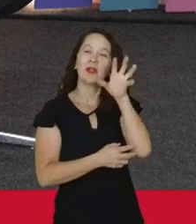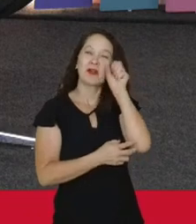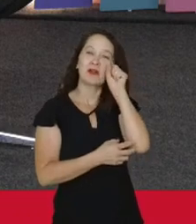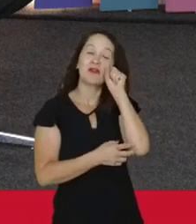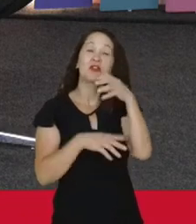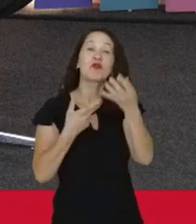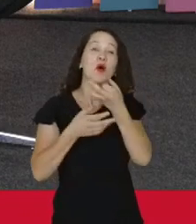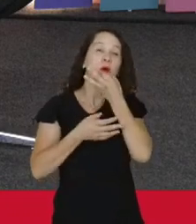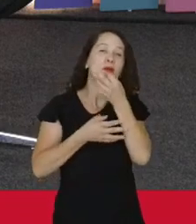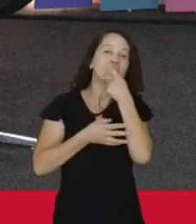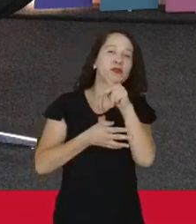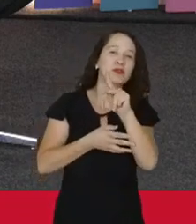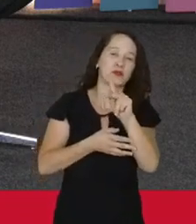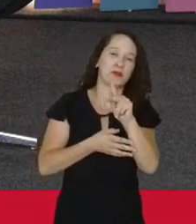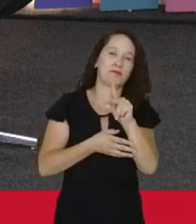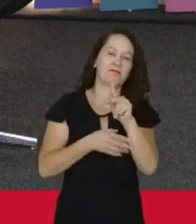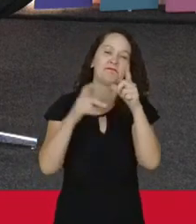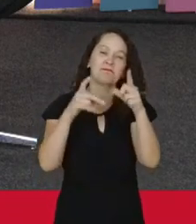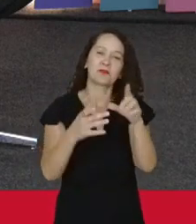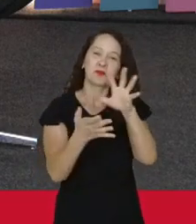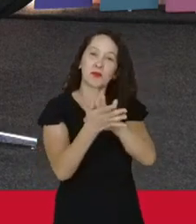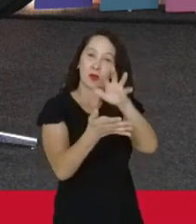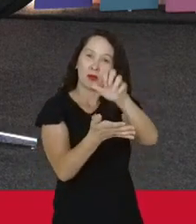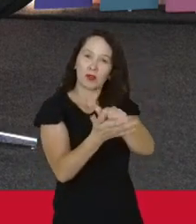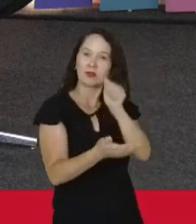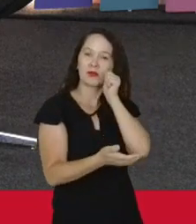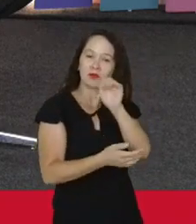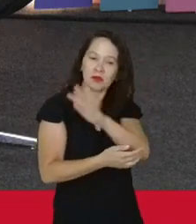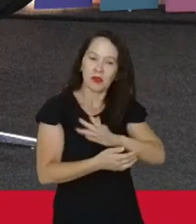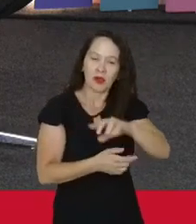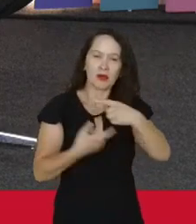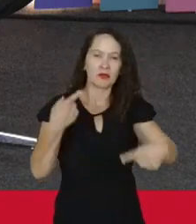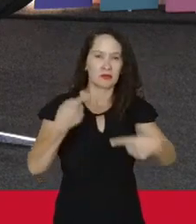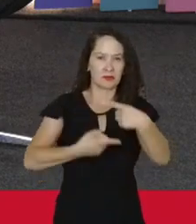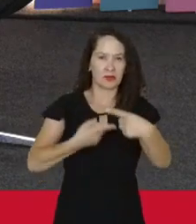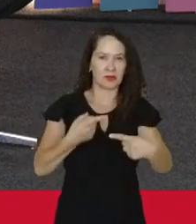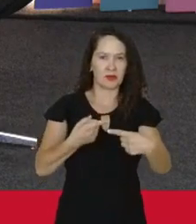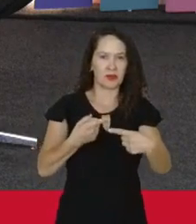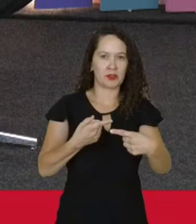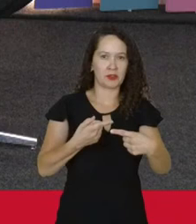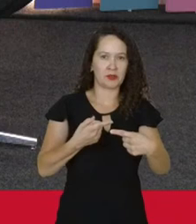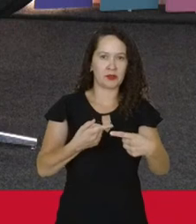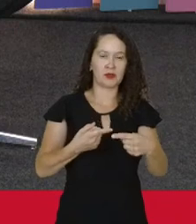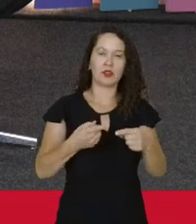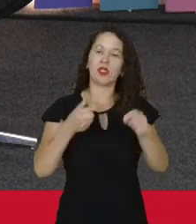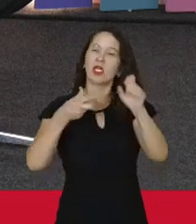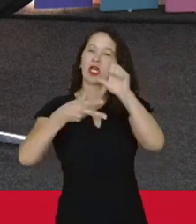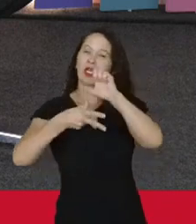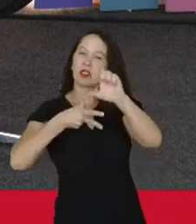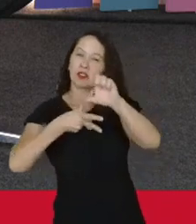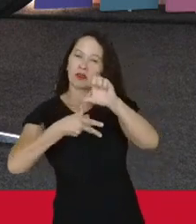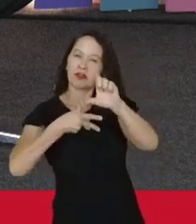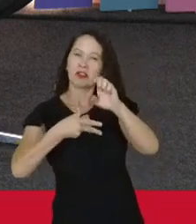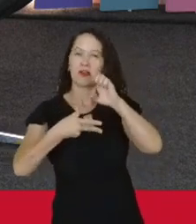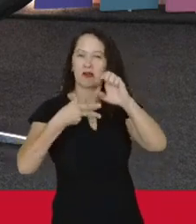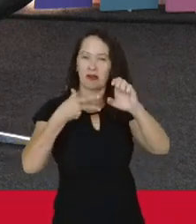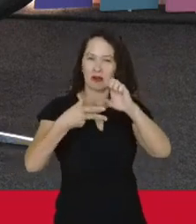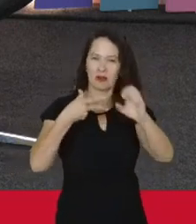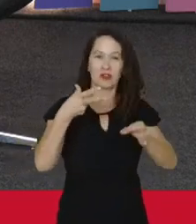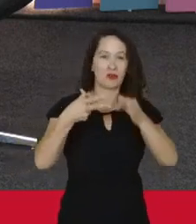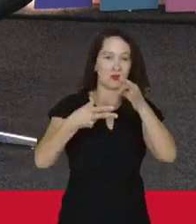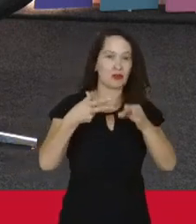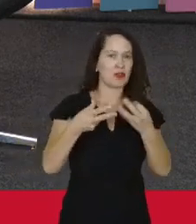a perspectiva da Ana Lu sobre isso, da ocupação das mulheres na área política, nos cargos de executivo, nos cargos